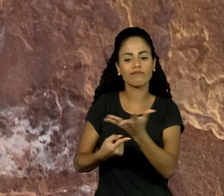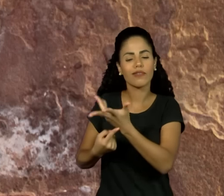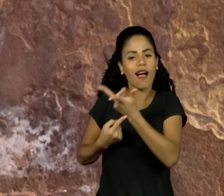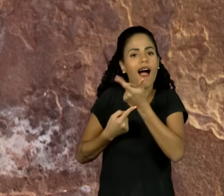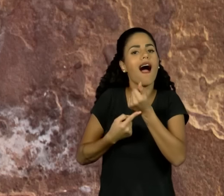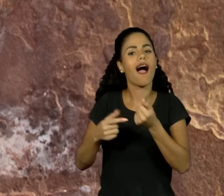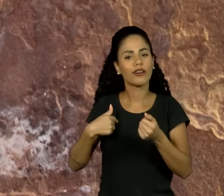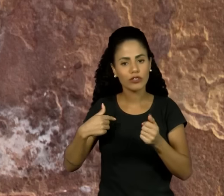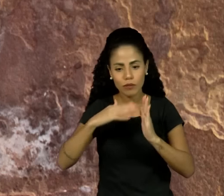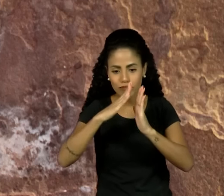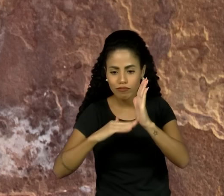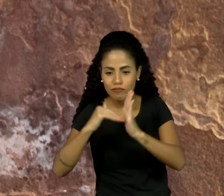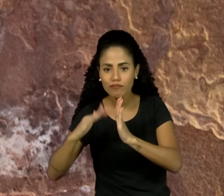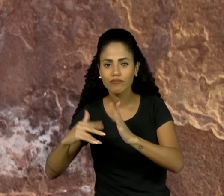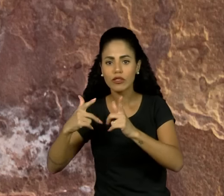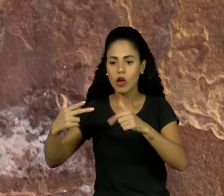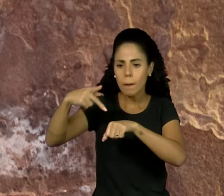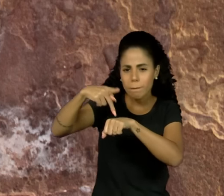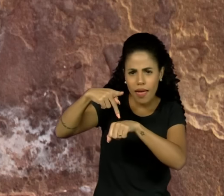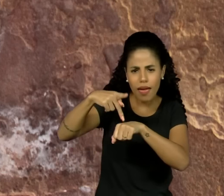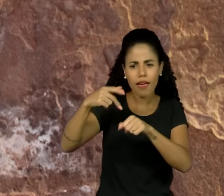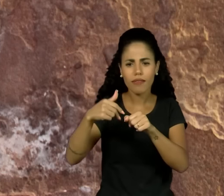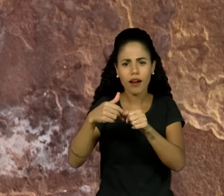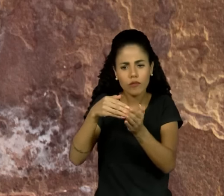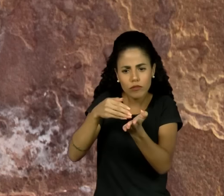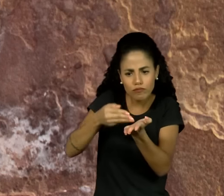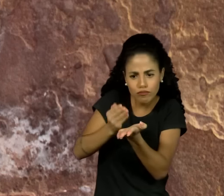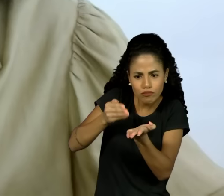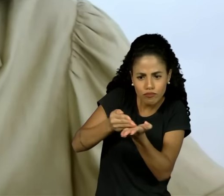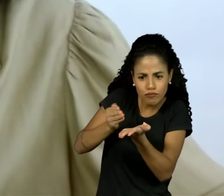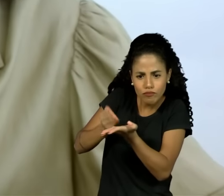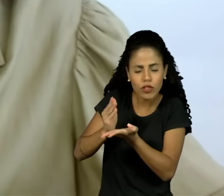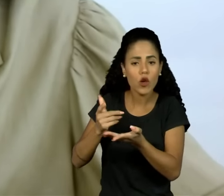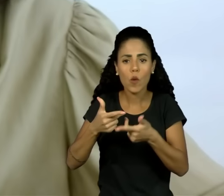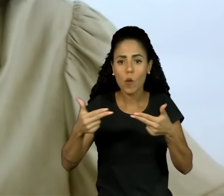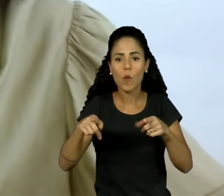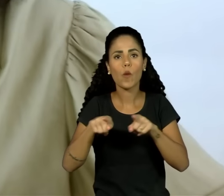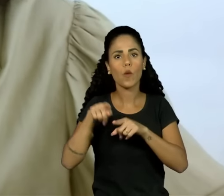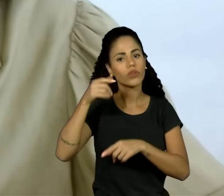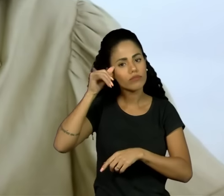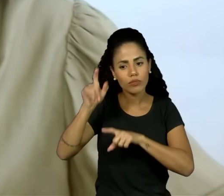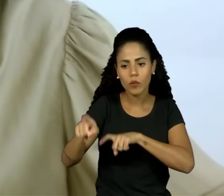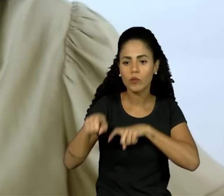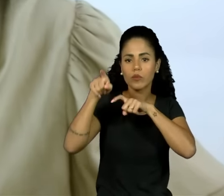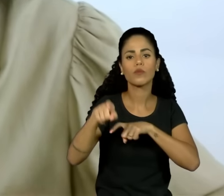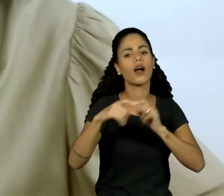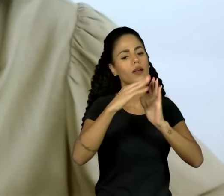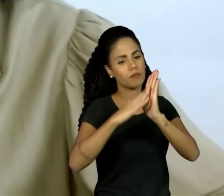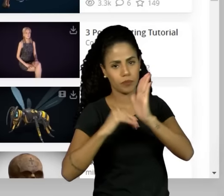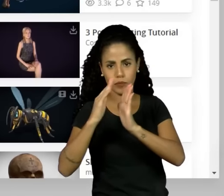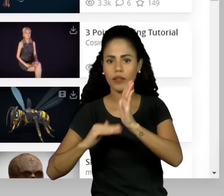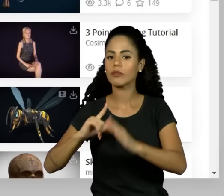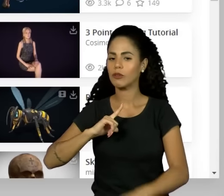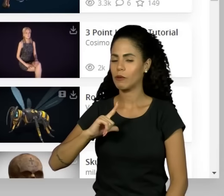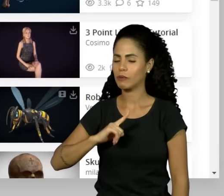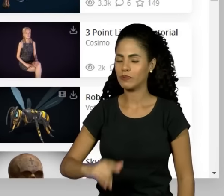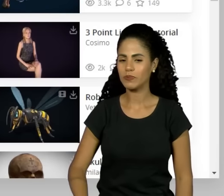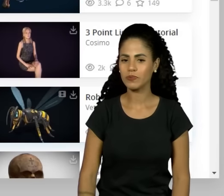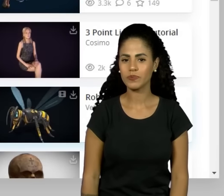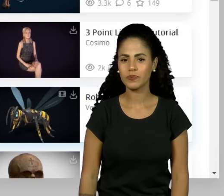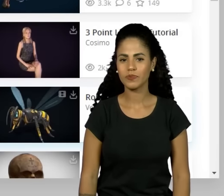de cerâmica e sambaquice. Também tínhamos, no estado de São Paulo, sítios com pinturas e gravuras rupestres.